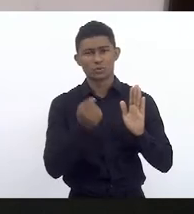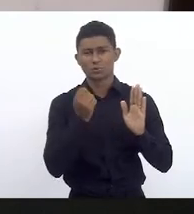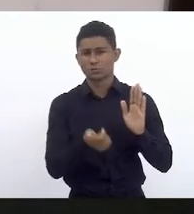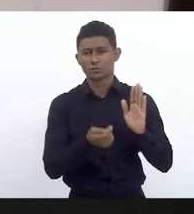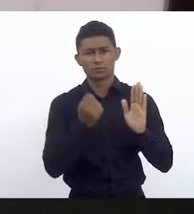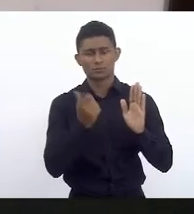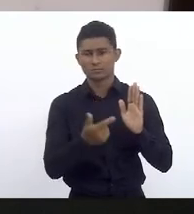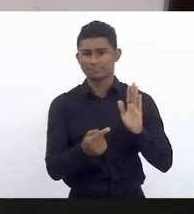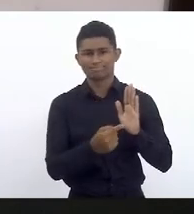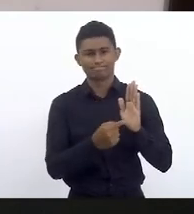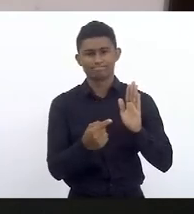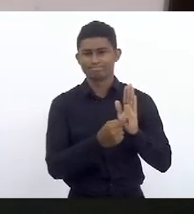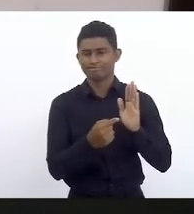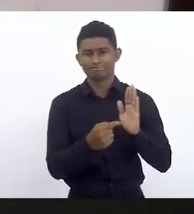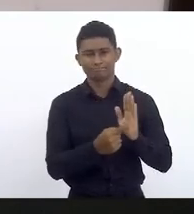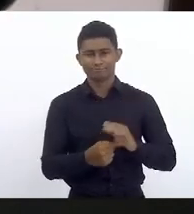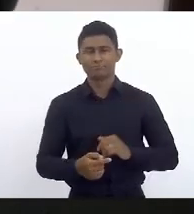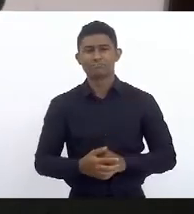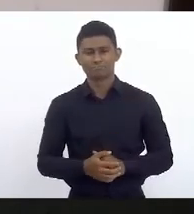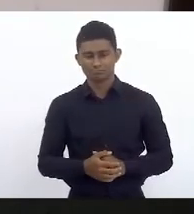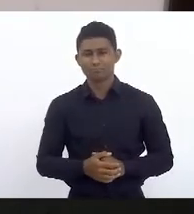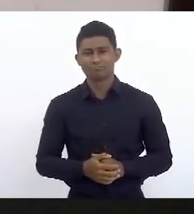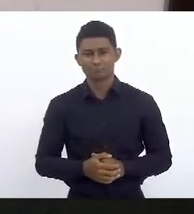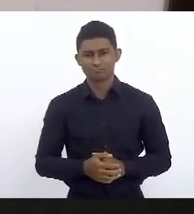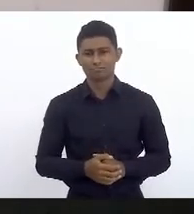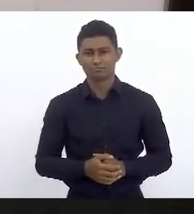insuficiente para compreender todo